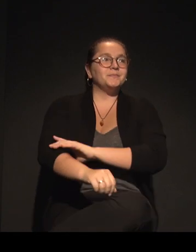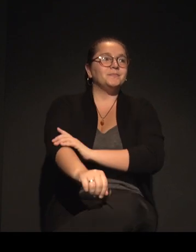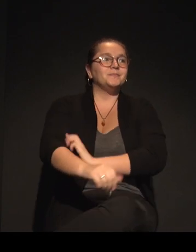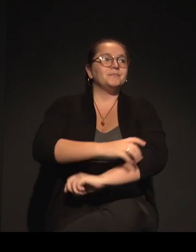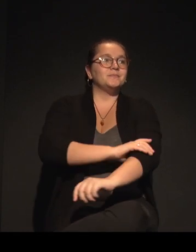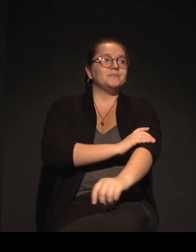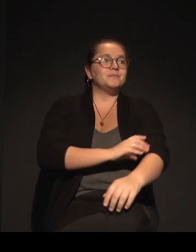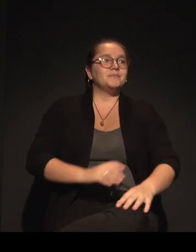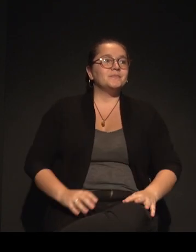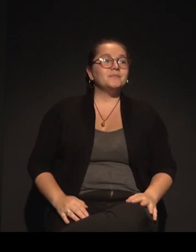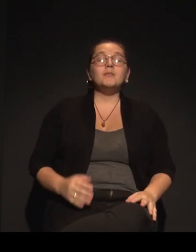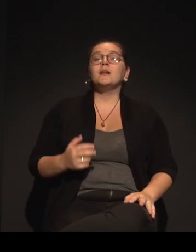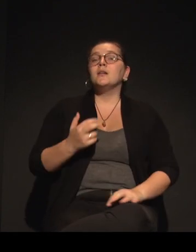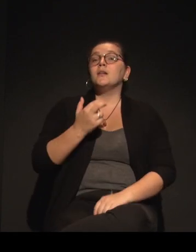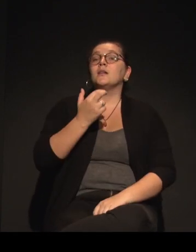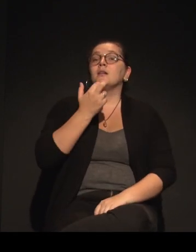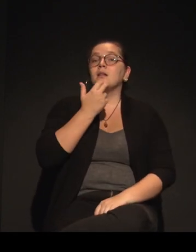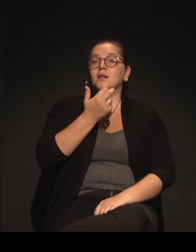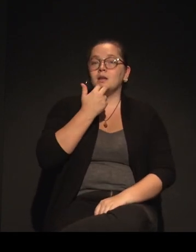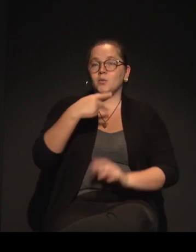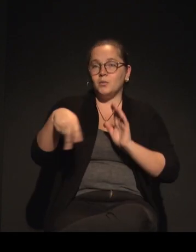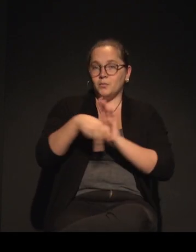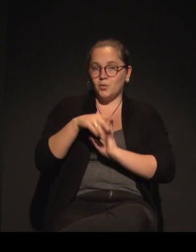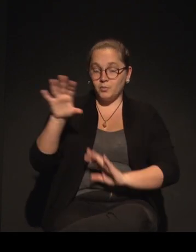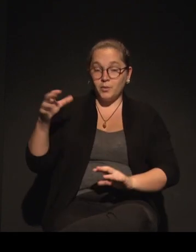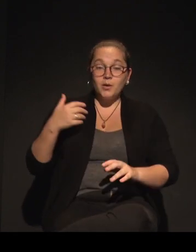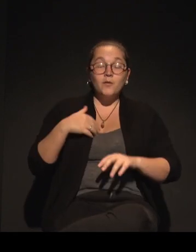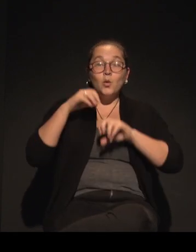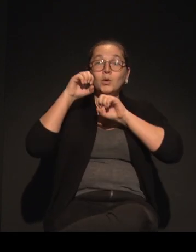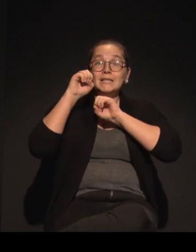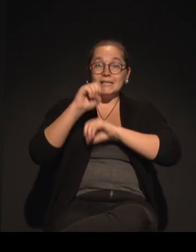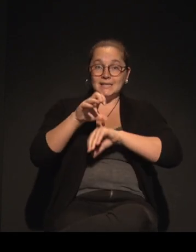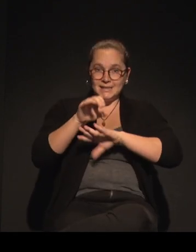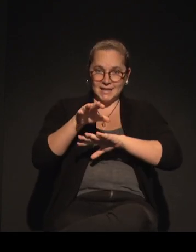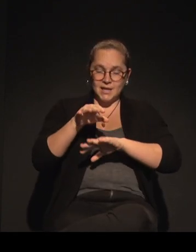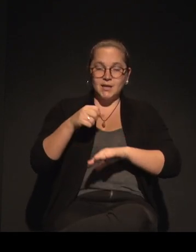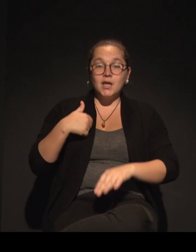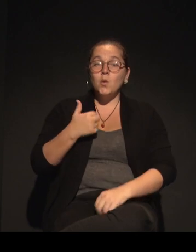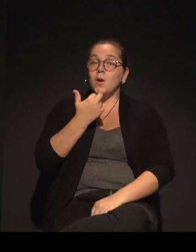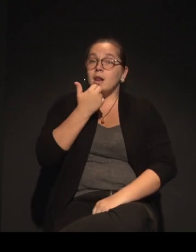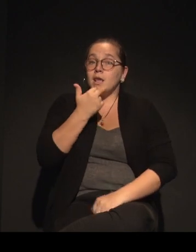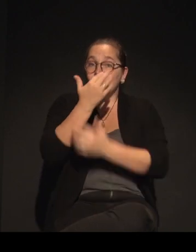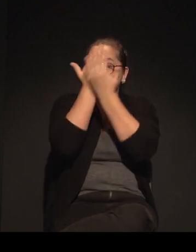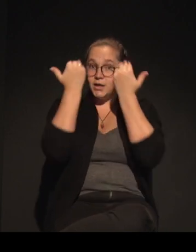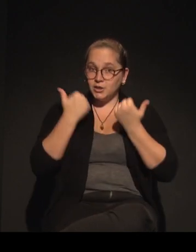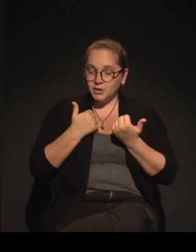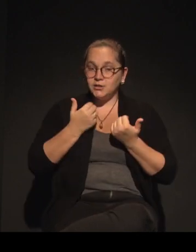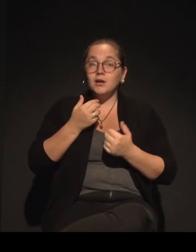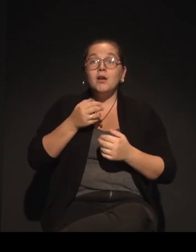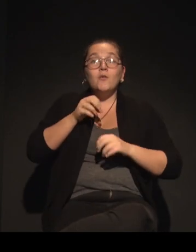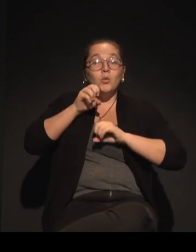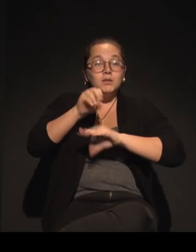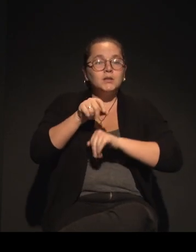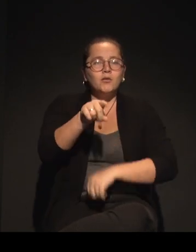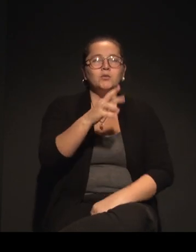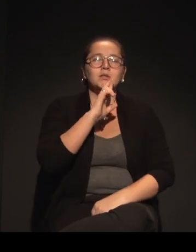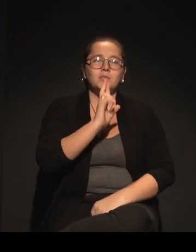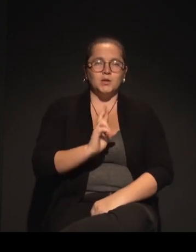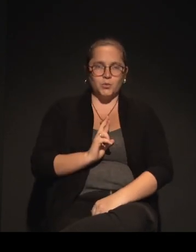tinha dó o ensinar vocês é a responder porque eu acho que a gente está no espaço de língua eu acho que é importante